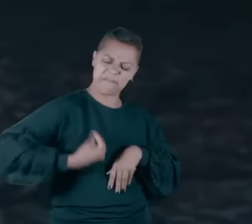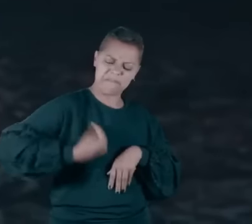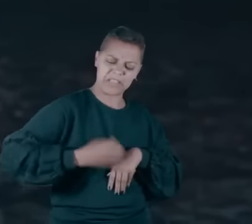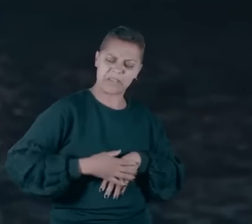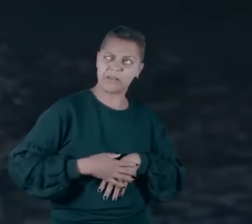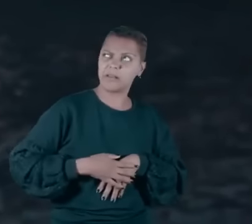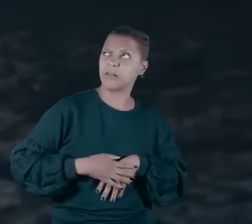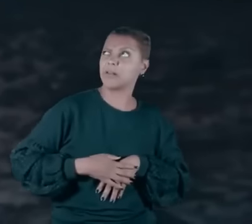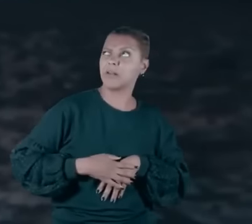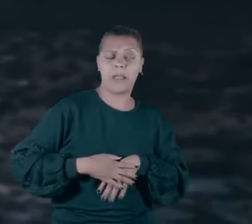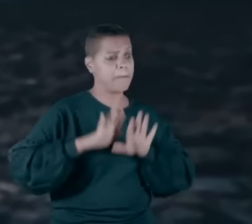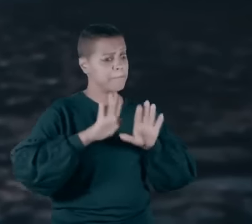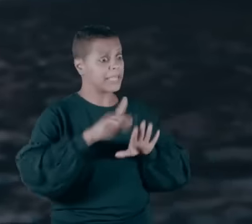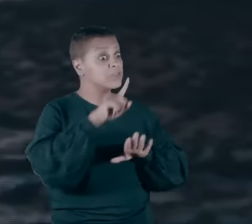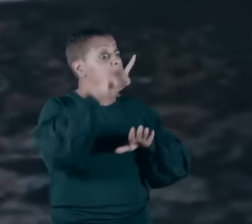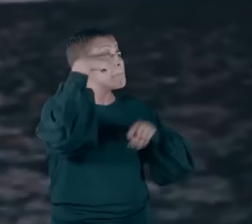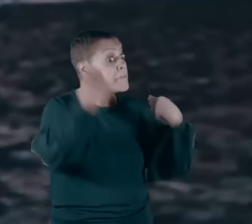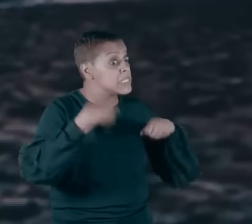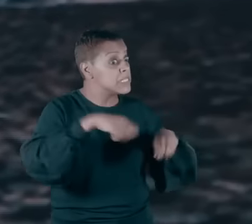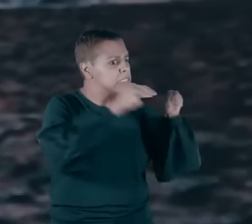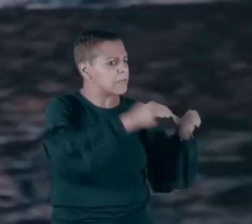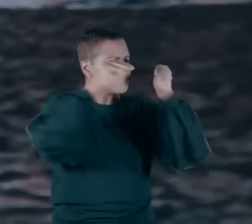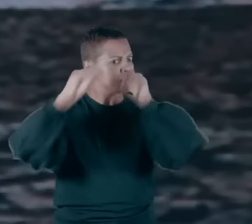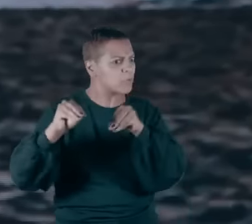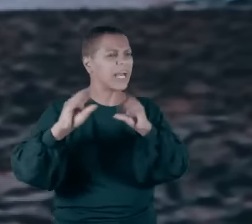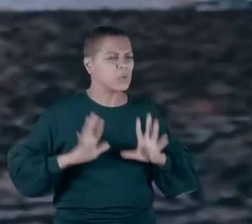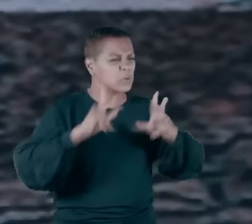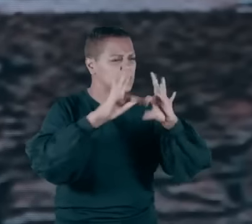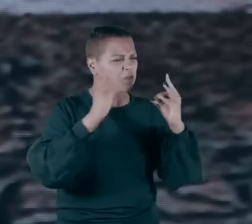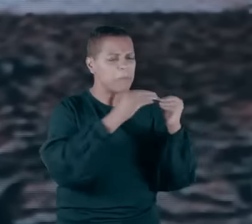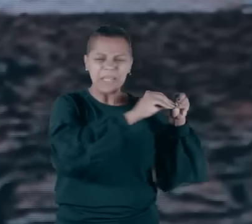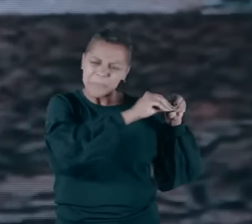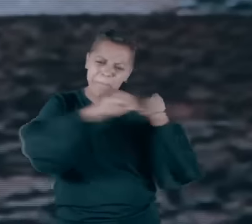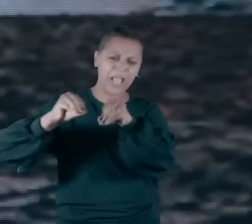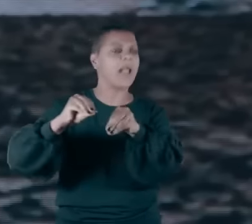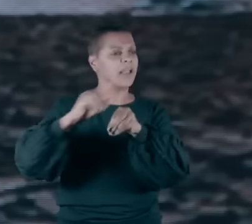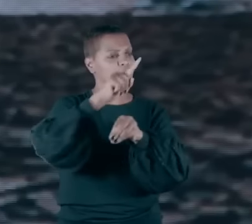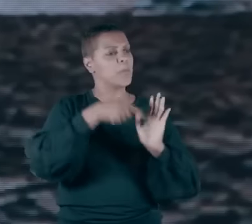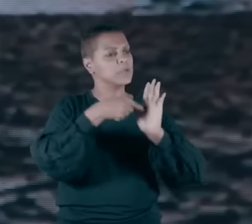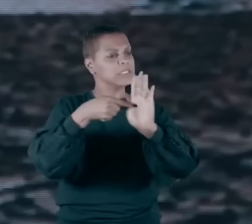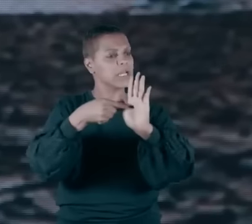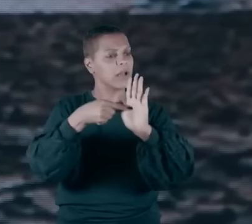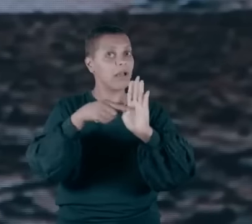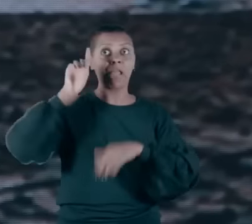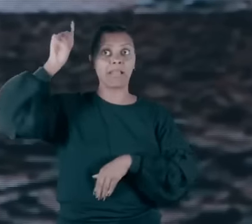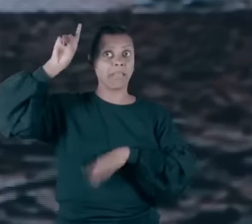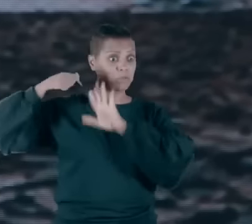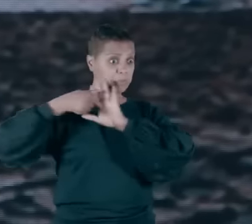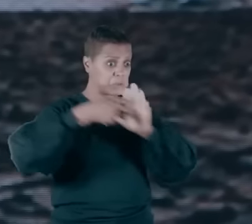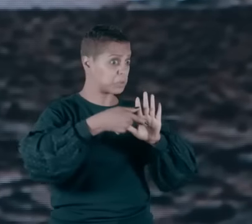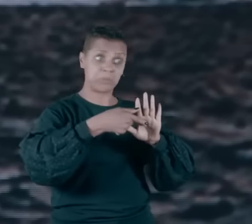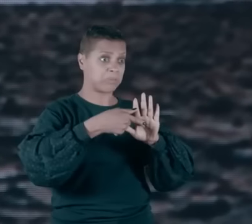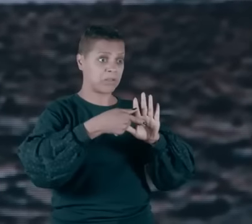extraordinariamente só que é o seguinte sai sai da tua terra da tua parentela e vai pra terra que eu vou te mostrar Deus não mostrou nem para onde ele